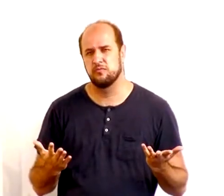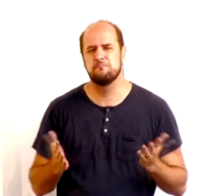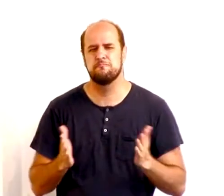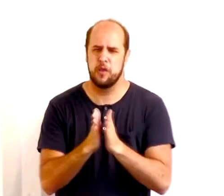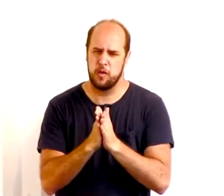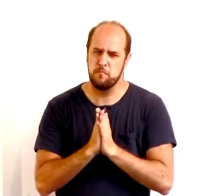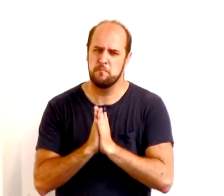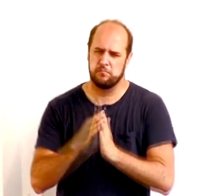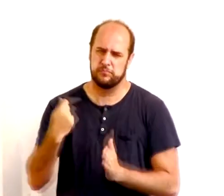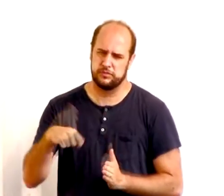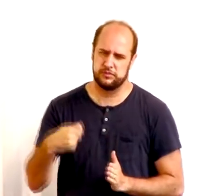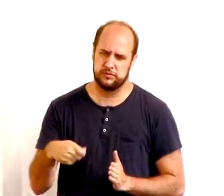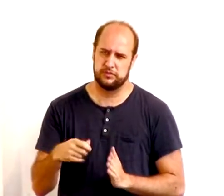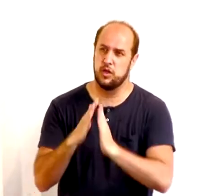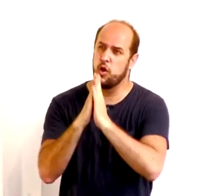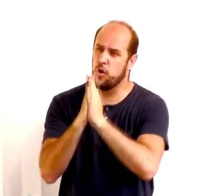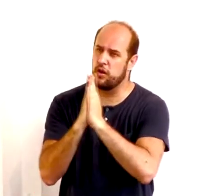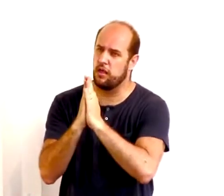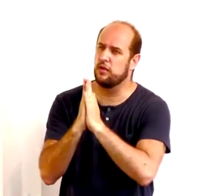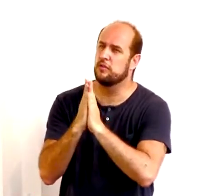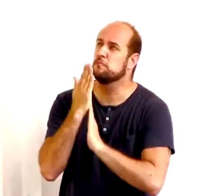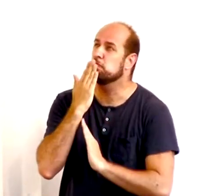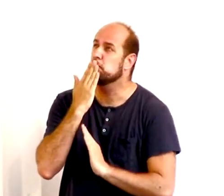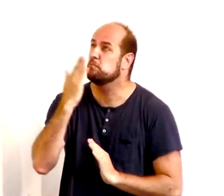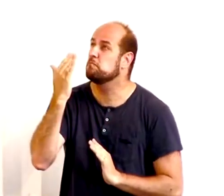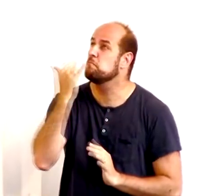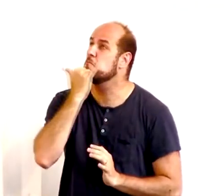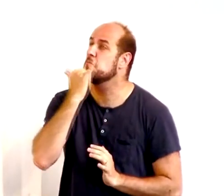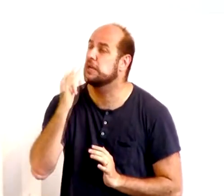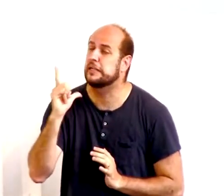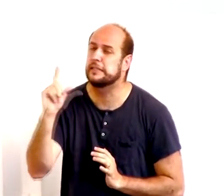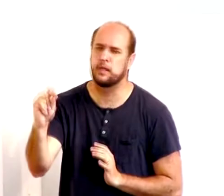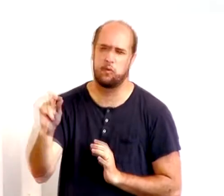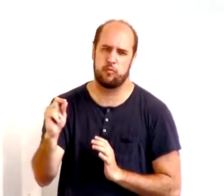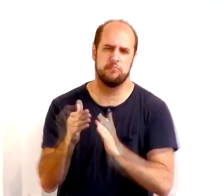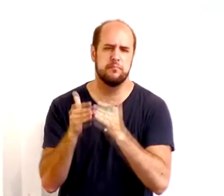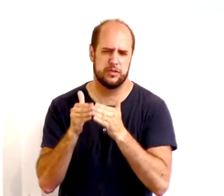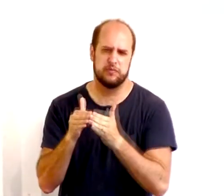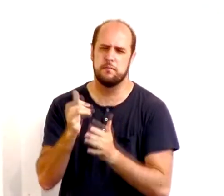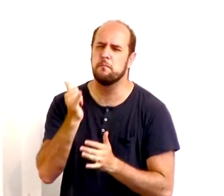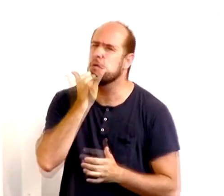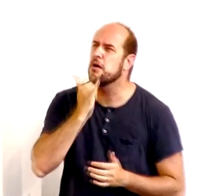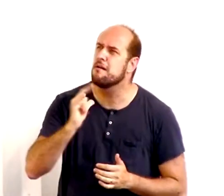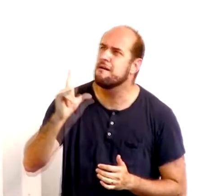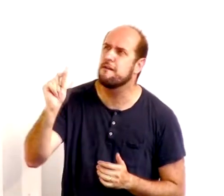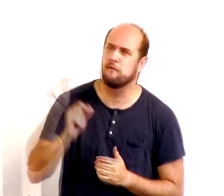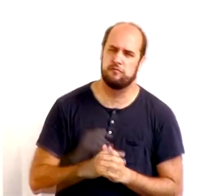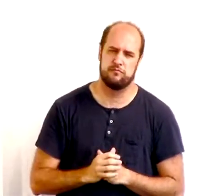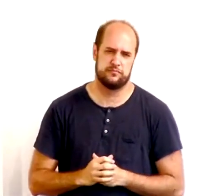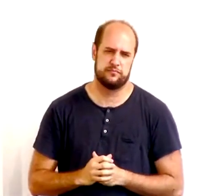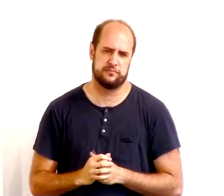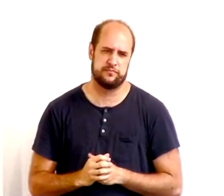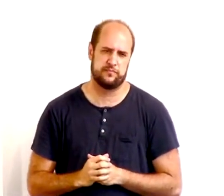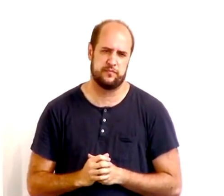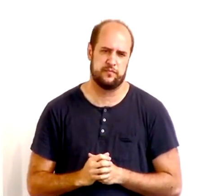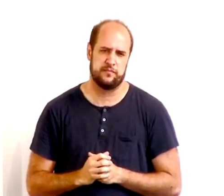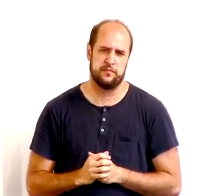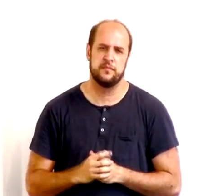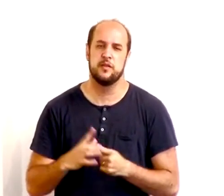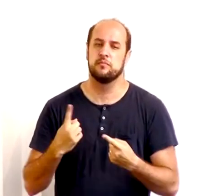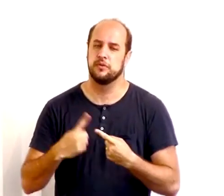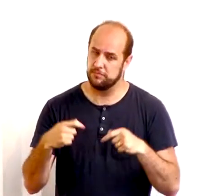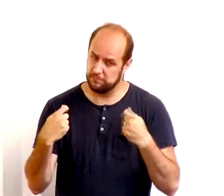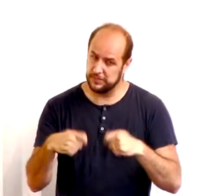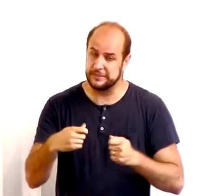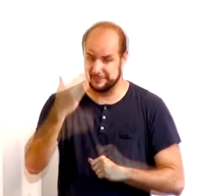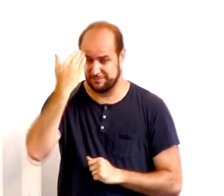orar e dedica um tempo. Me perdoe na simplicidade da minha palavra. Peço perdão antes. Você